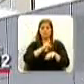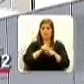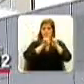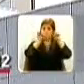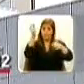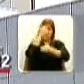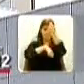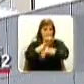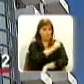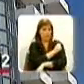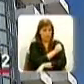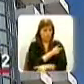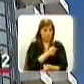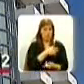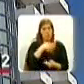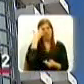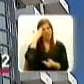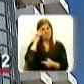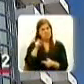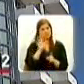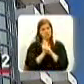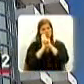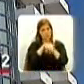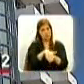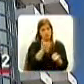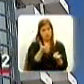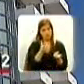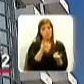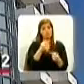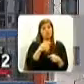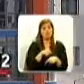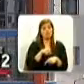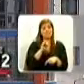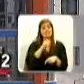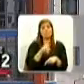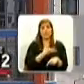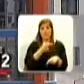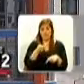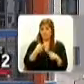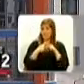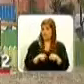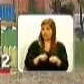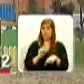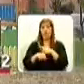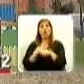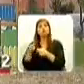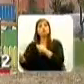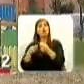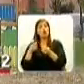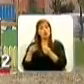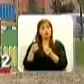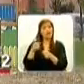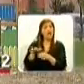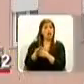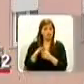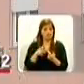Mediação Imobiliária considera que se trata de uma discriminação a aplicação de spreads diferentes daqueles que praticam para os outros negócios do ramo.